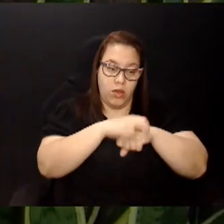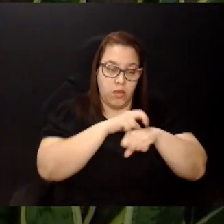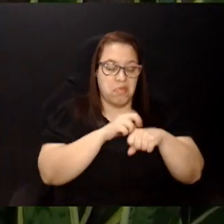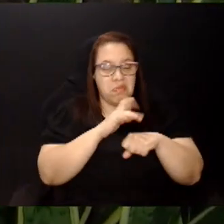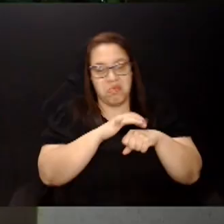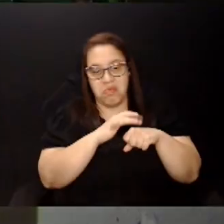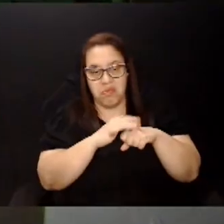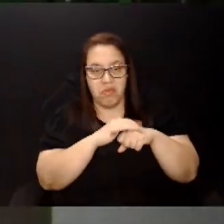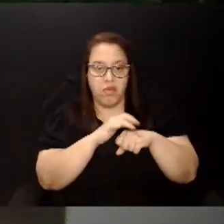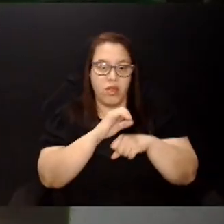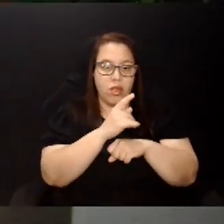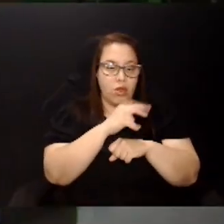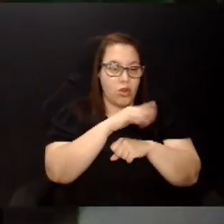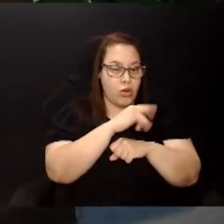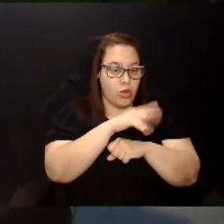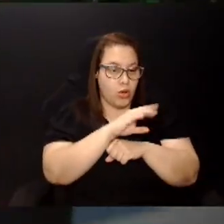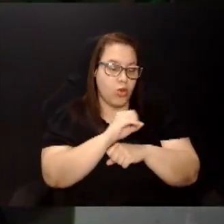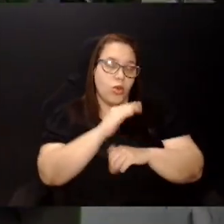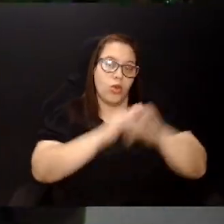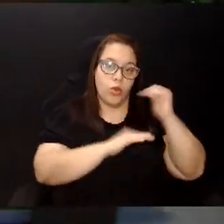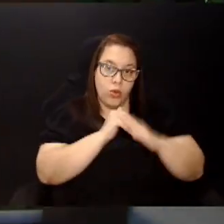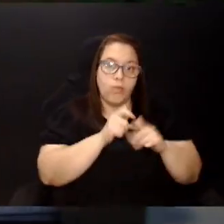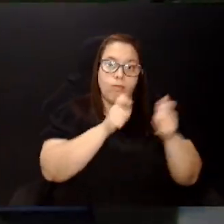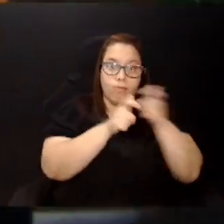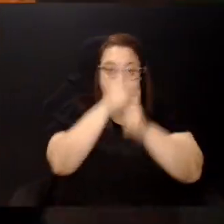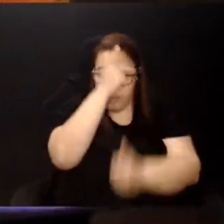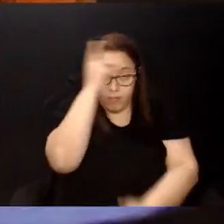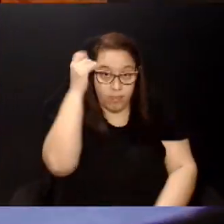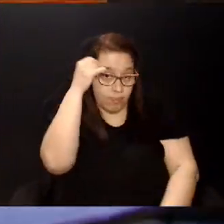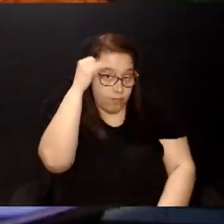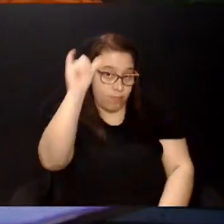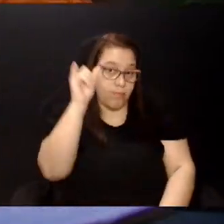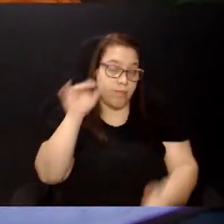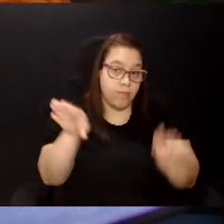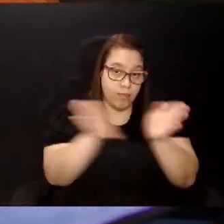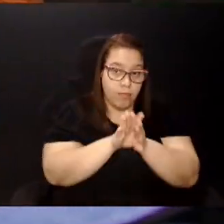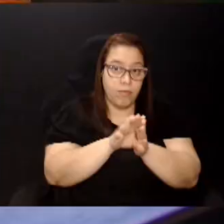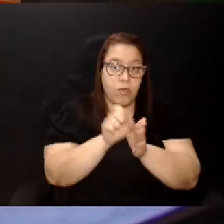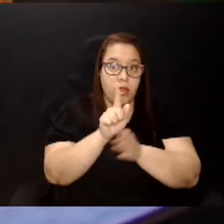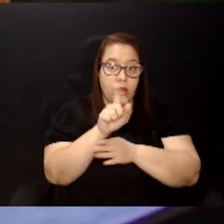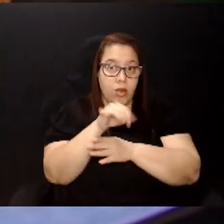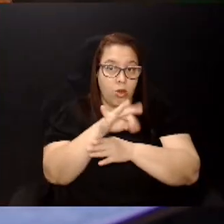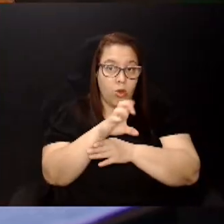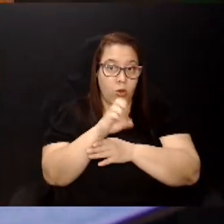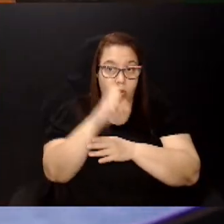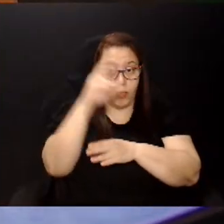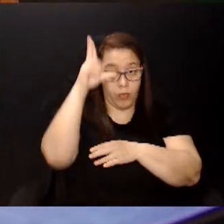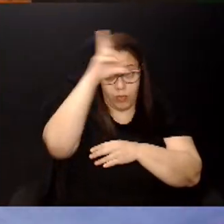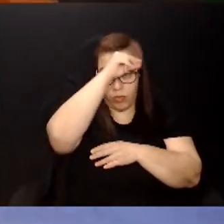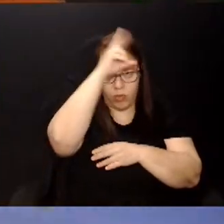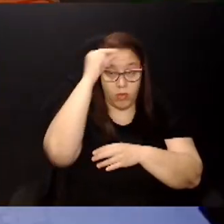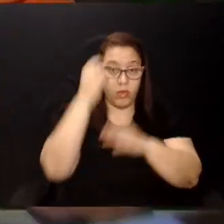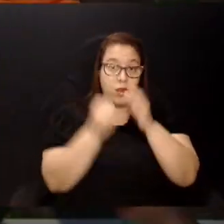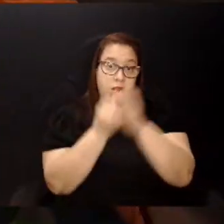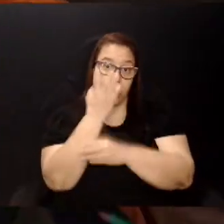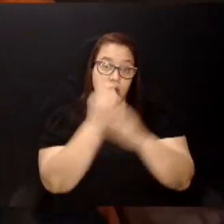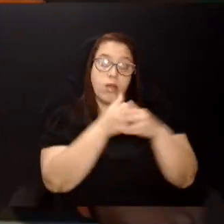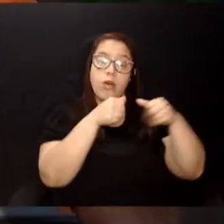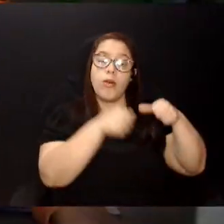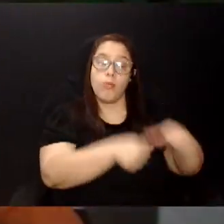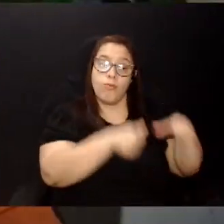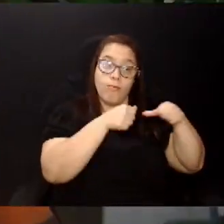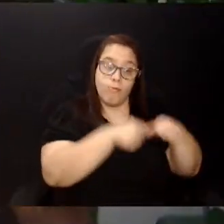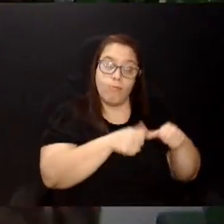seja chikungunya nessa área. Quando a pessoa evita o adentramento de um agente da Prefeitura, pode ser que criadouros permaneçam